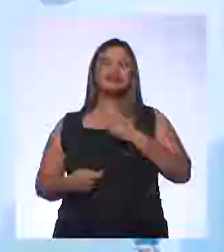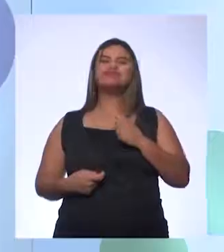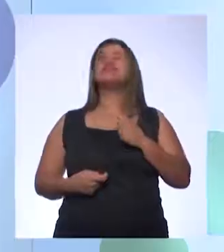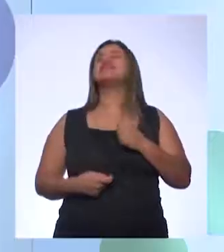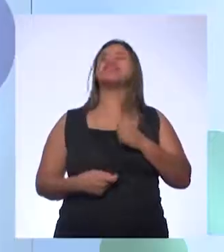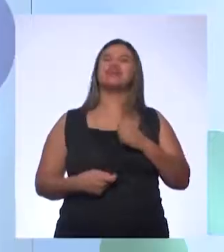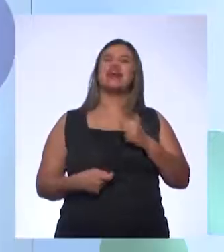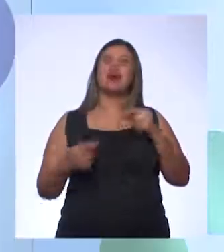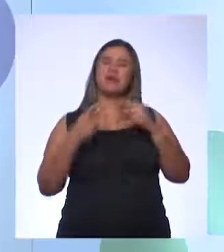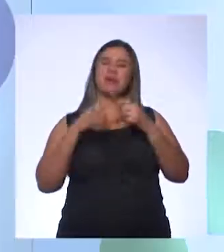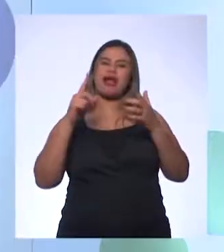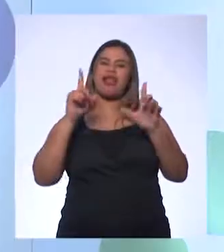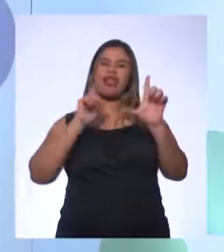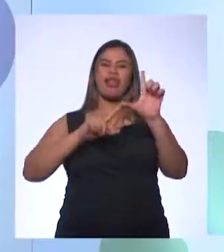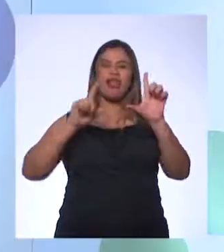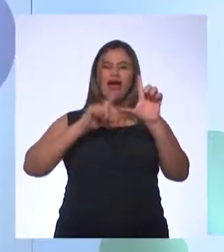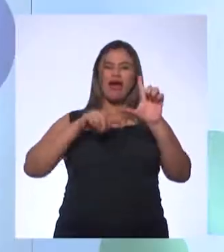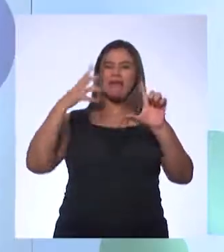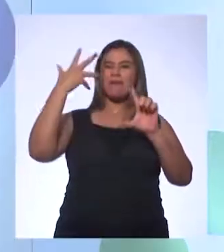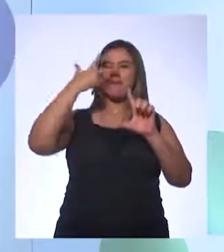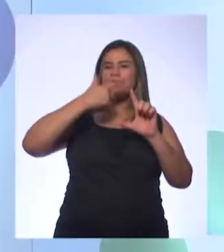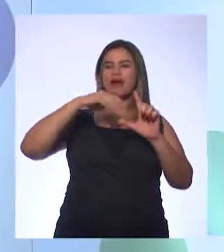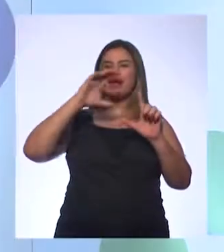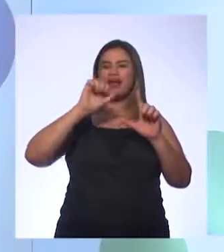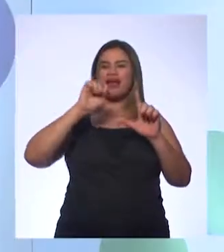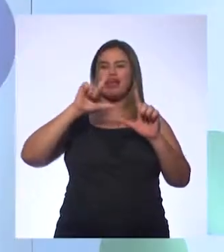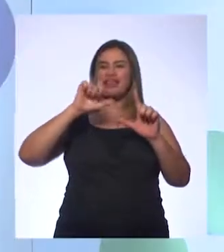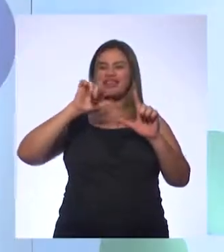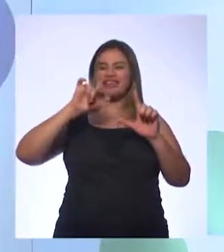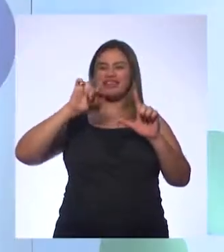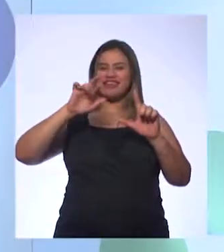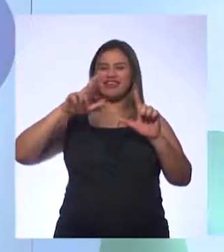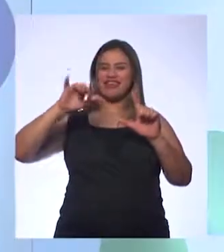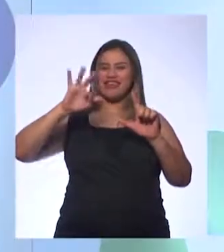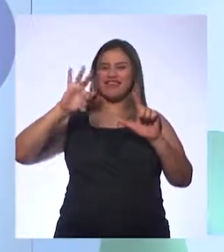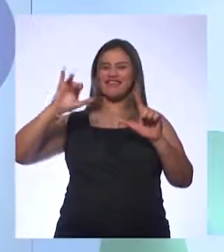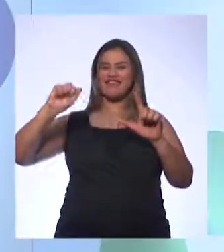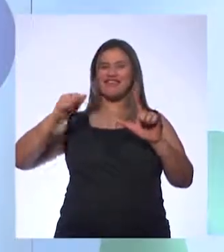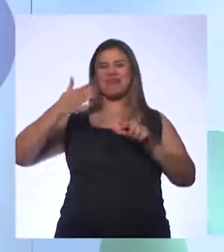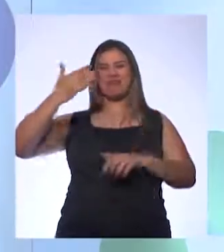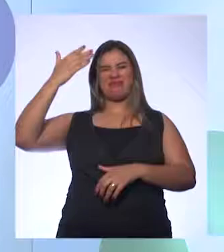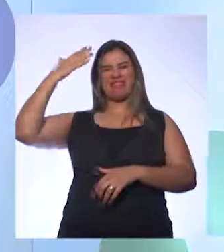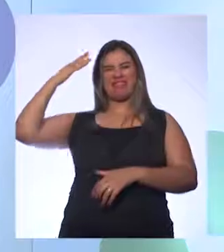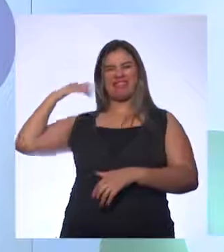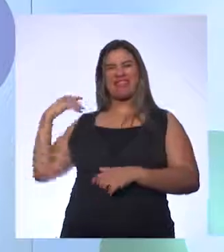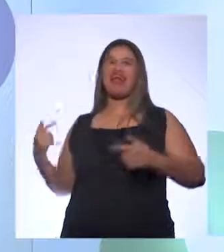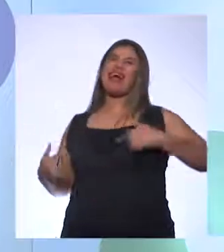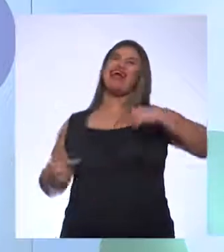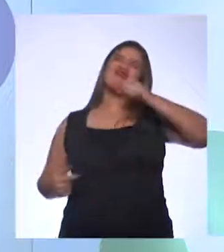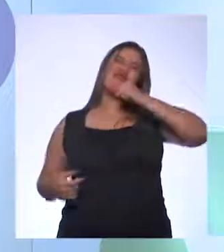com caligrafia. É, muito bacana, caligrafia, né? olha. Caligrafia. Palavra antiga, isso É aí. verdade, eu sou da velha guarda.